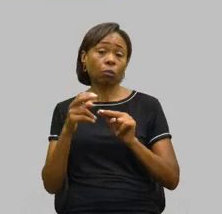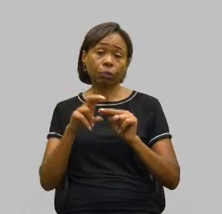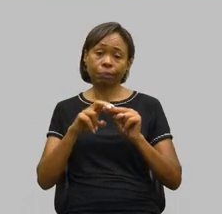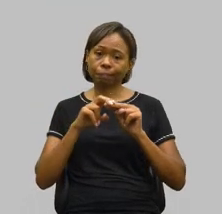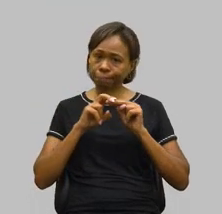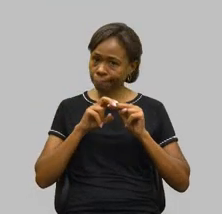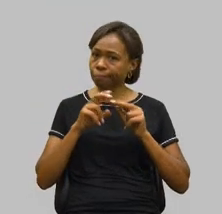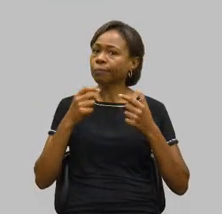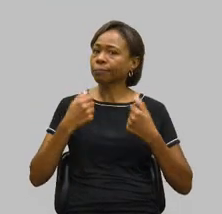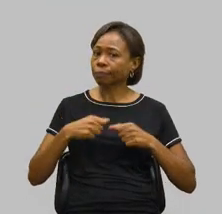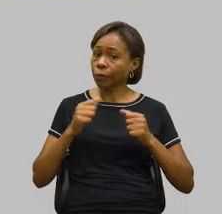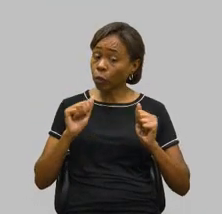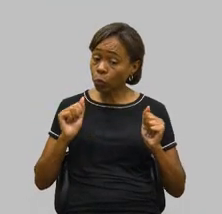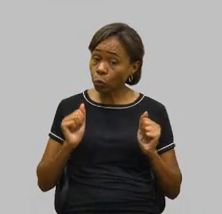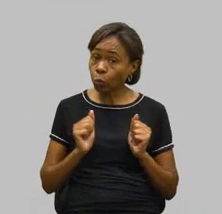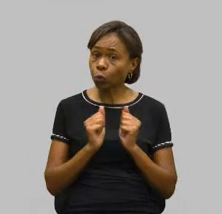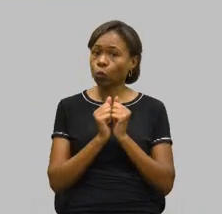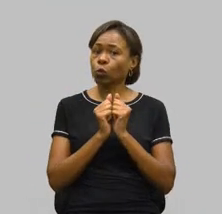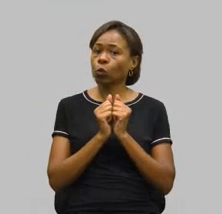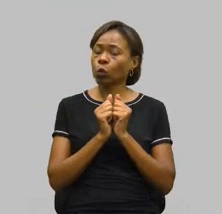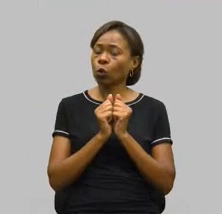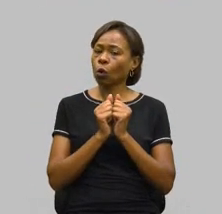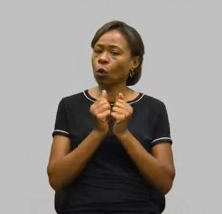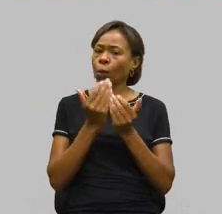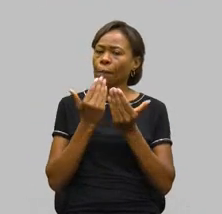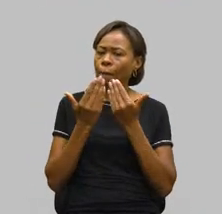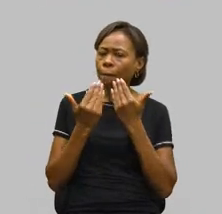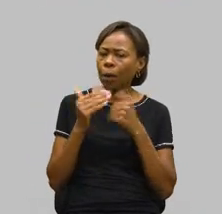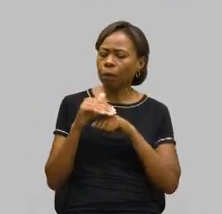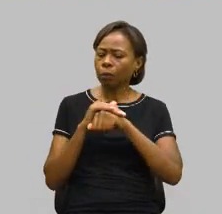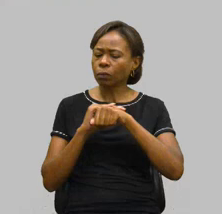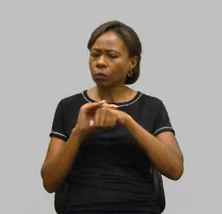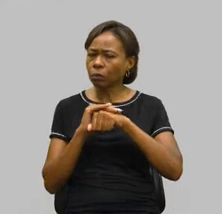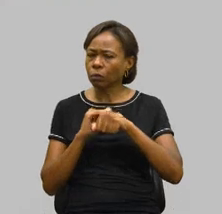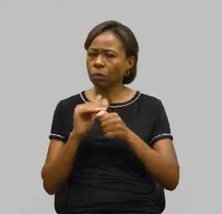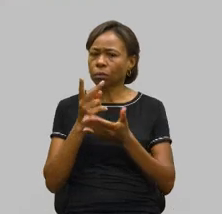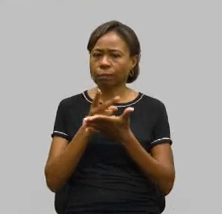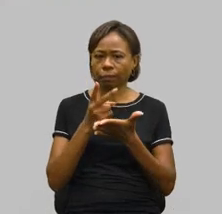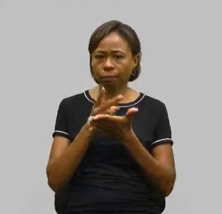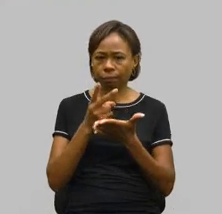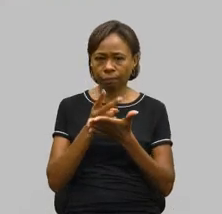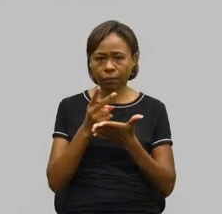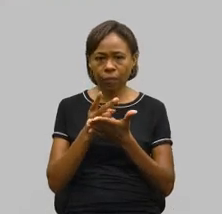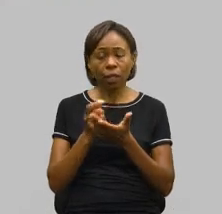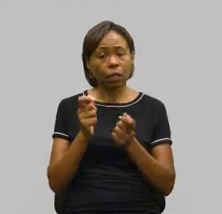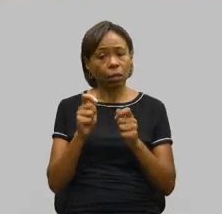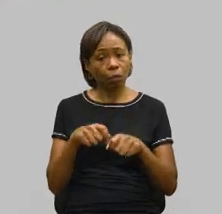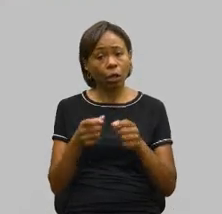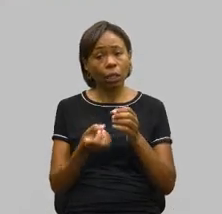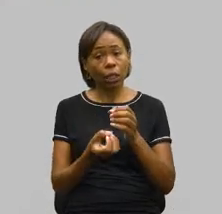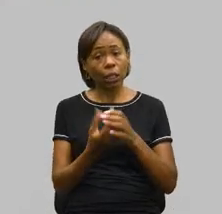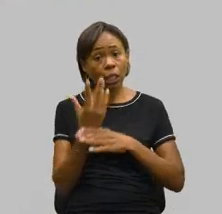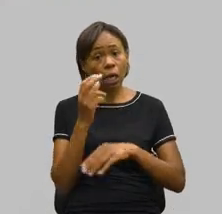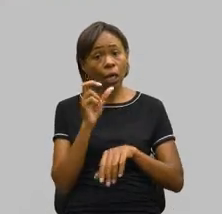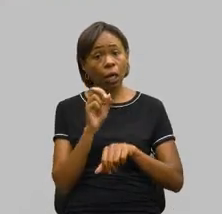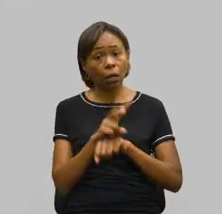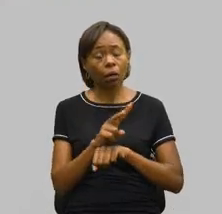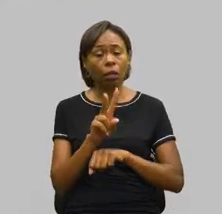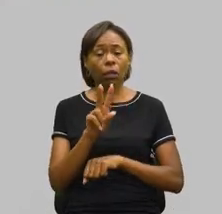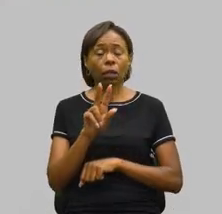de estar juntos em diálogo constante para poder fazer com que possamos gerar empregos mas também gerar